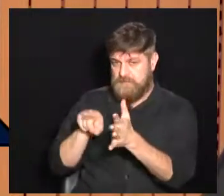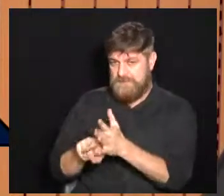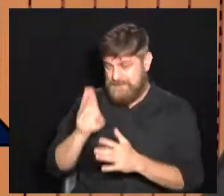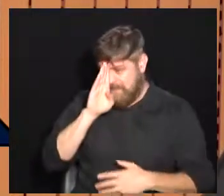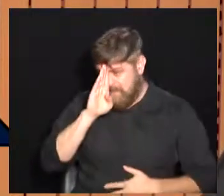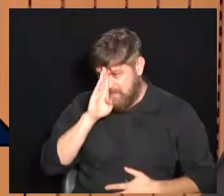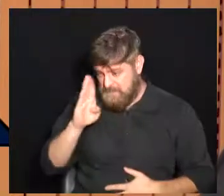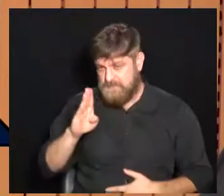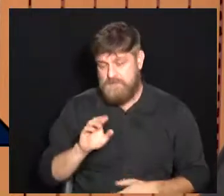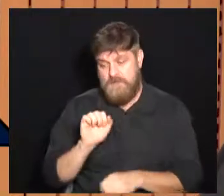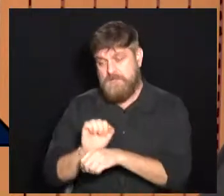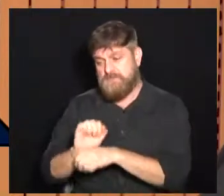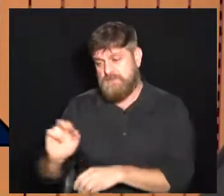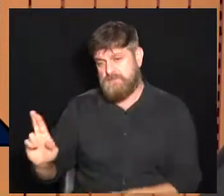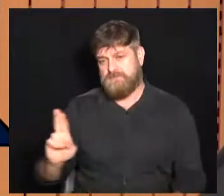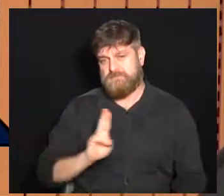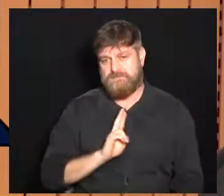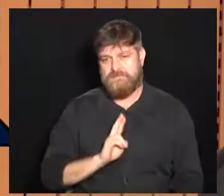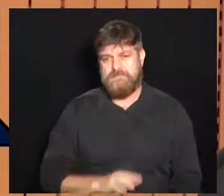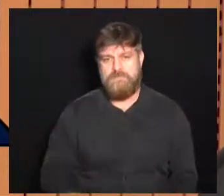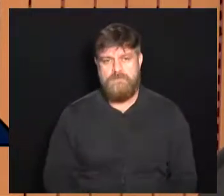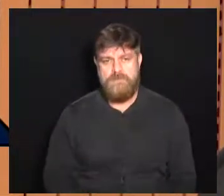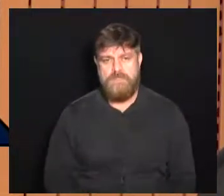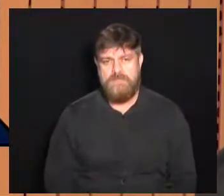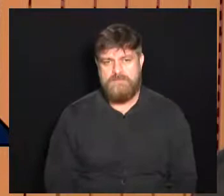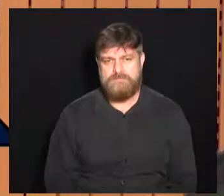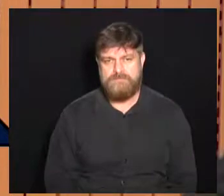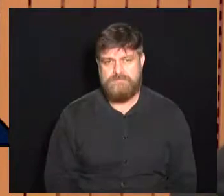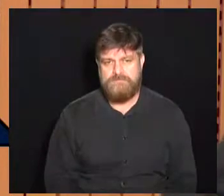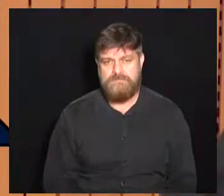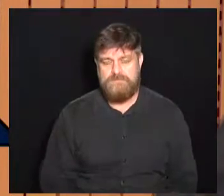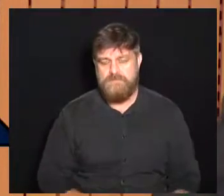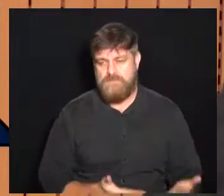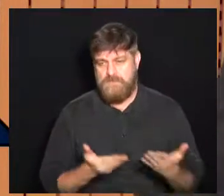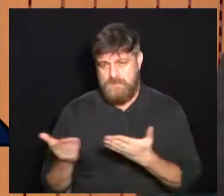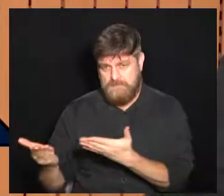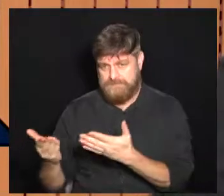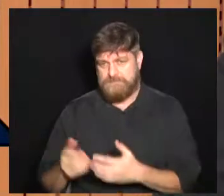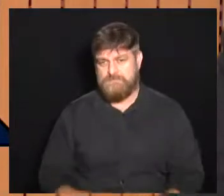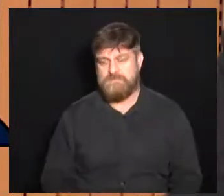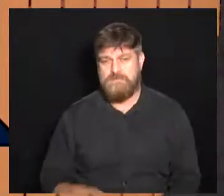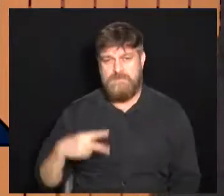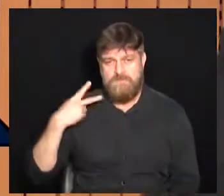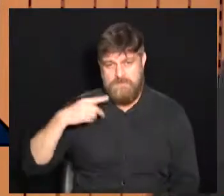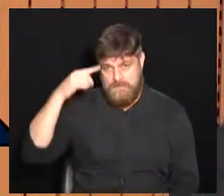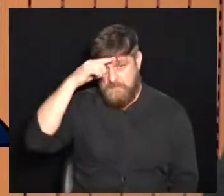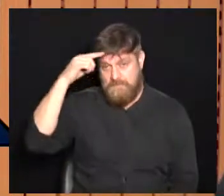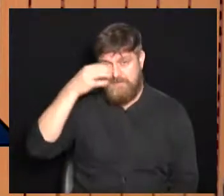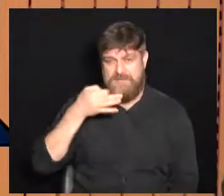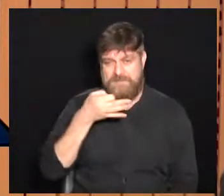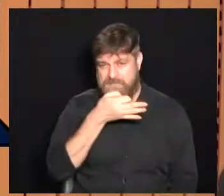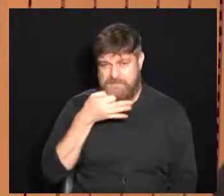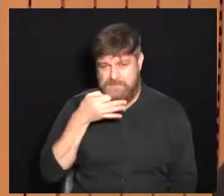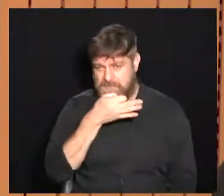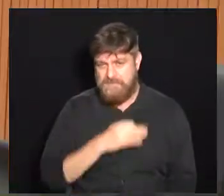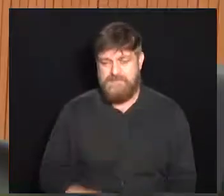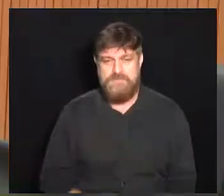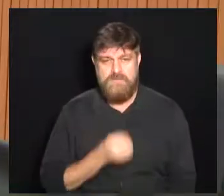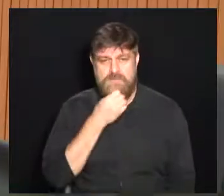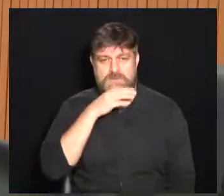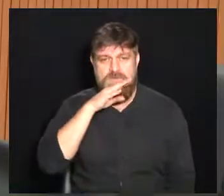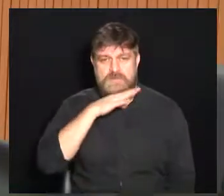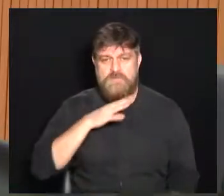gostaria de fazer nesse primeiro momento. Passo, então, agora a palavra aqui para o vereador Felipe Marques. Boa tarde